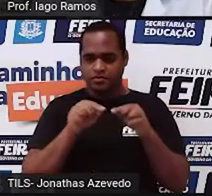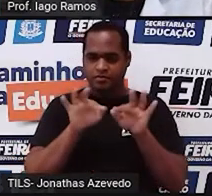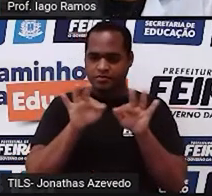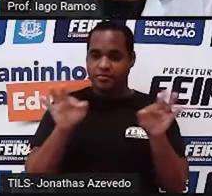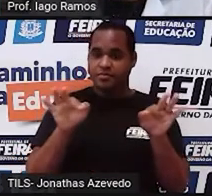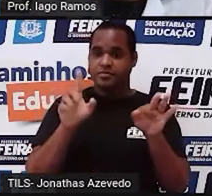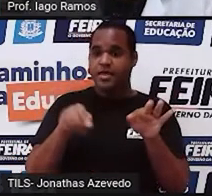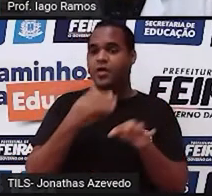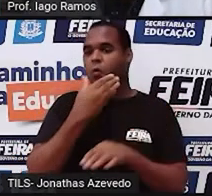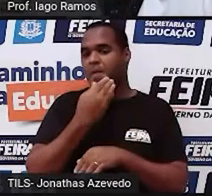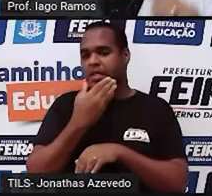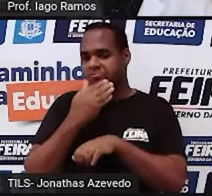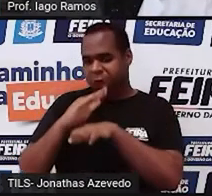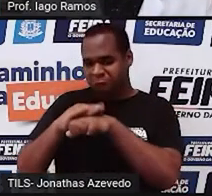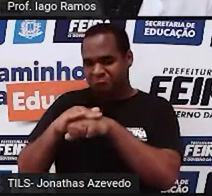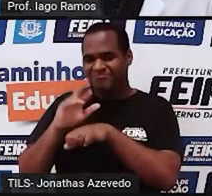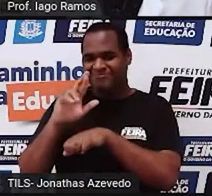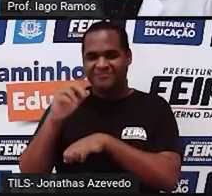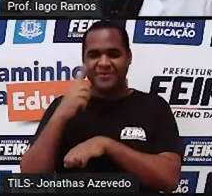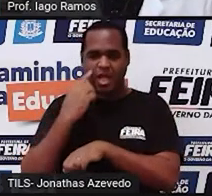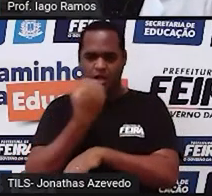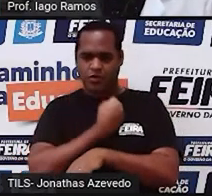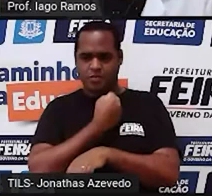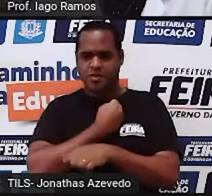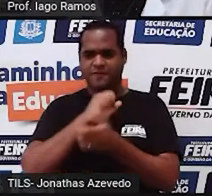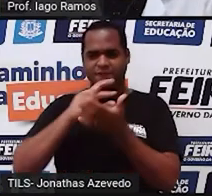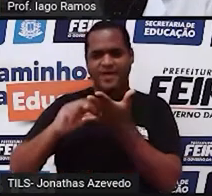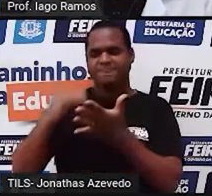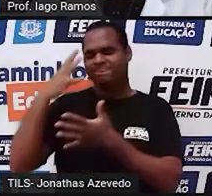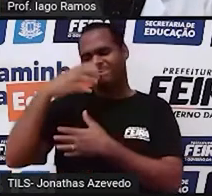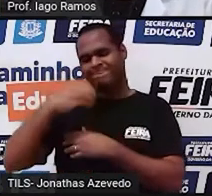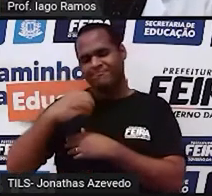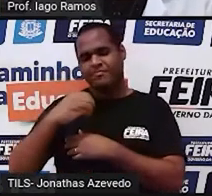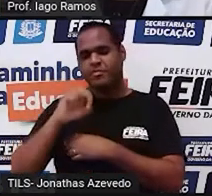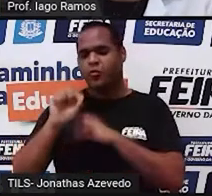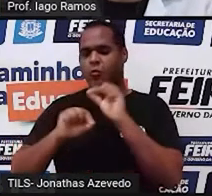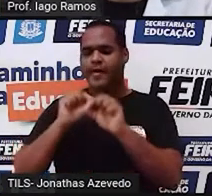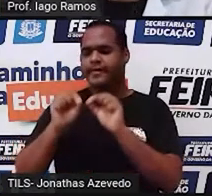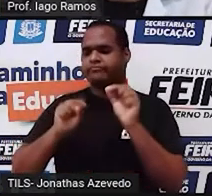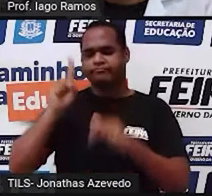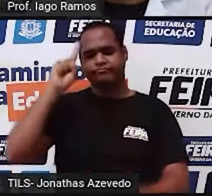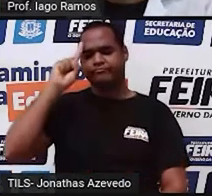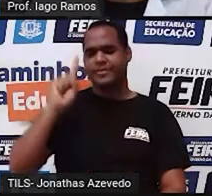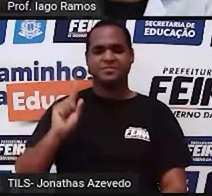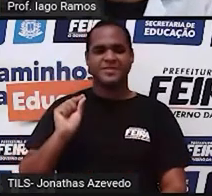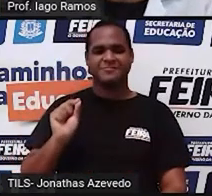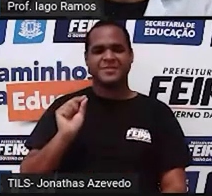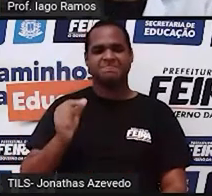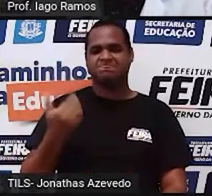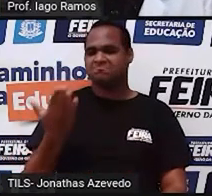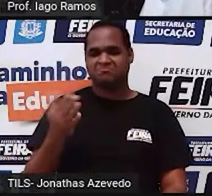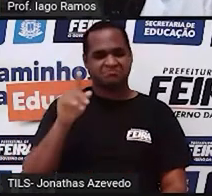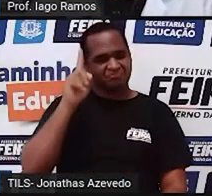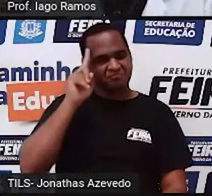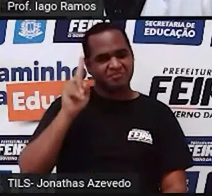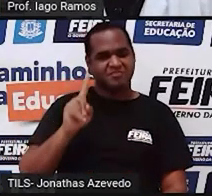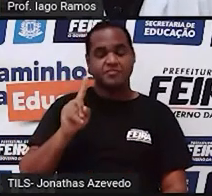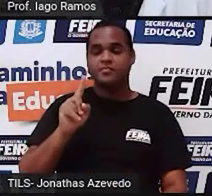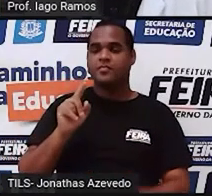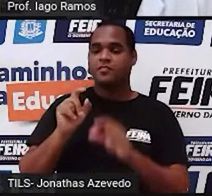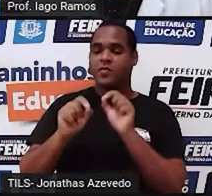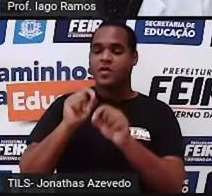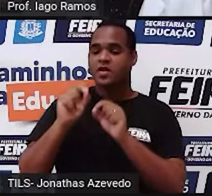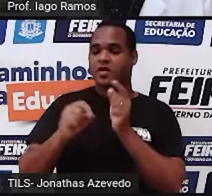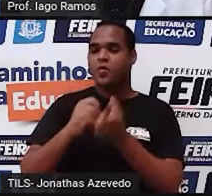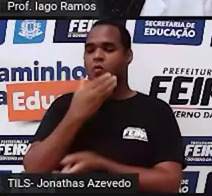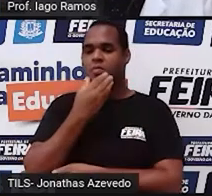bacana do Pou se os números não são bonitos eu não sei o que é bonito né Porque será